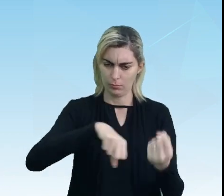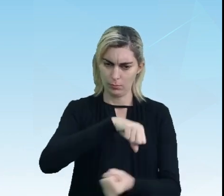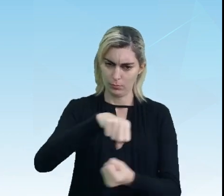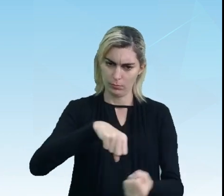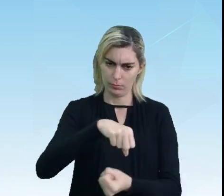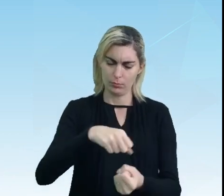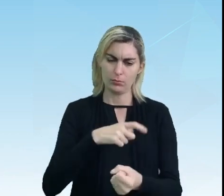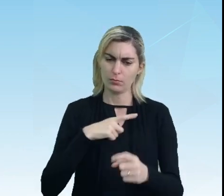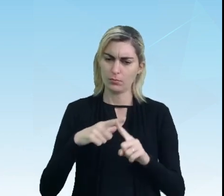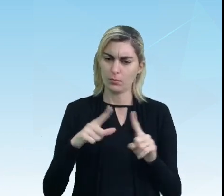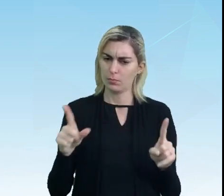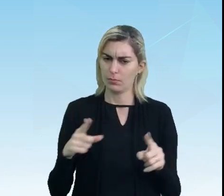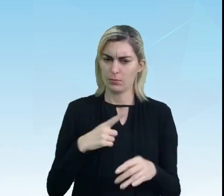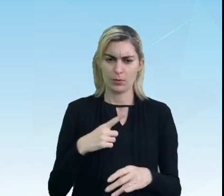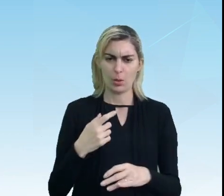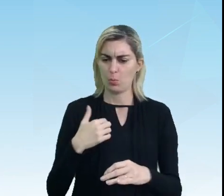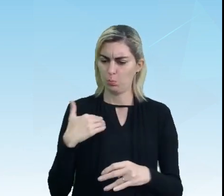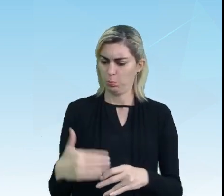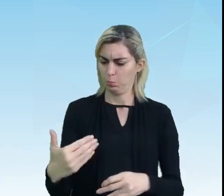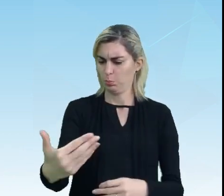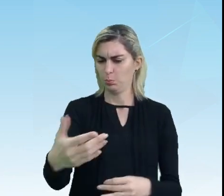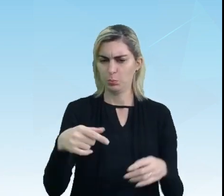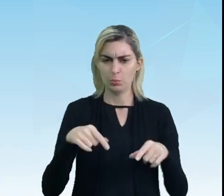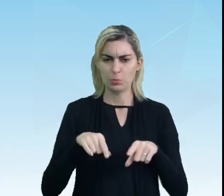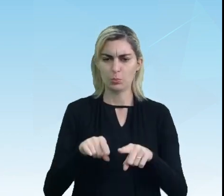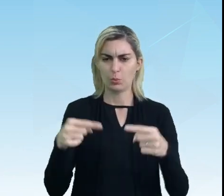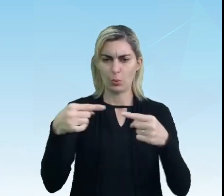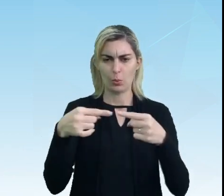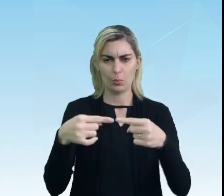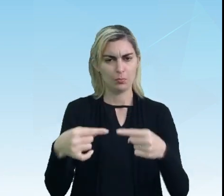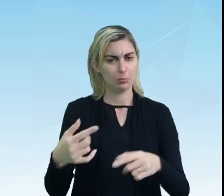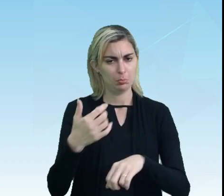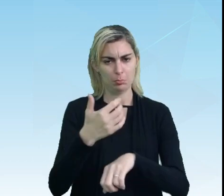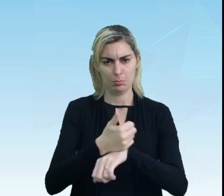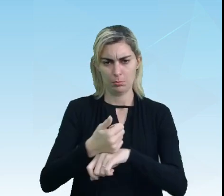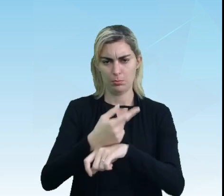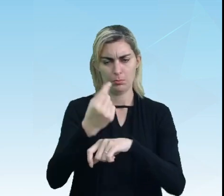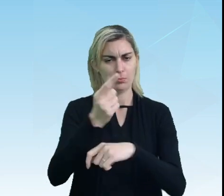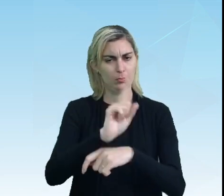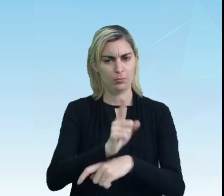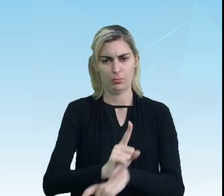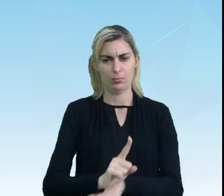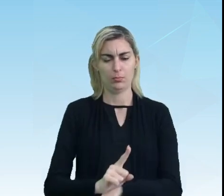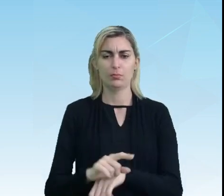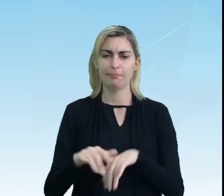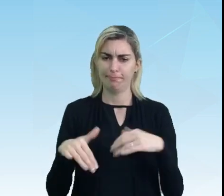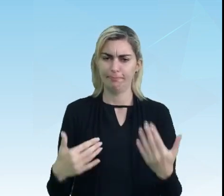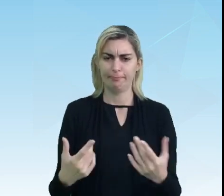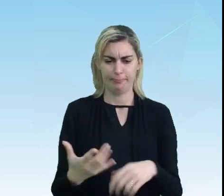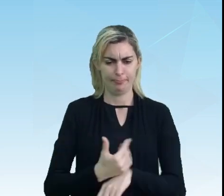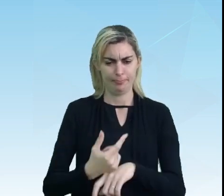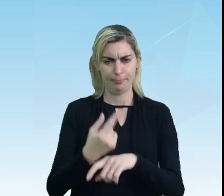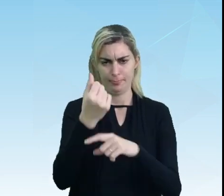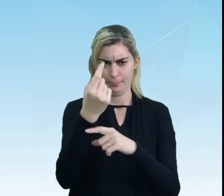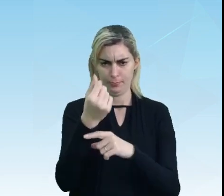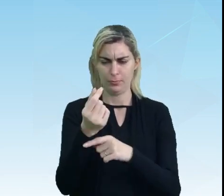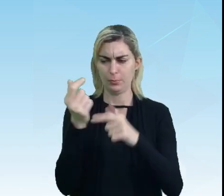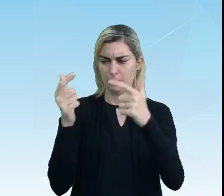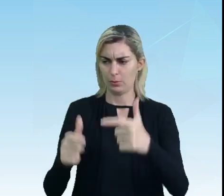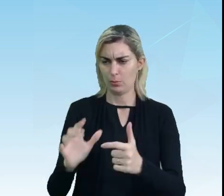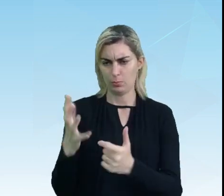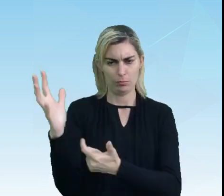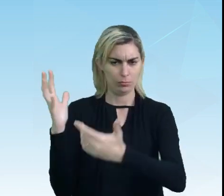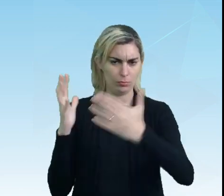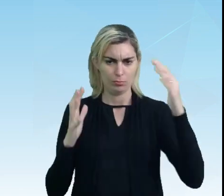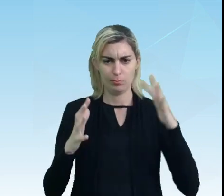gente. Mas ela parece que não anda alinhada com o capitalismo, não. Então, economia versus meio ambiente,